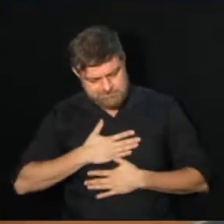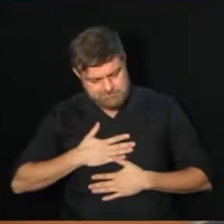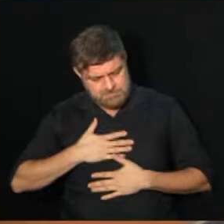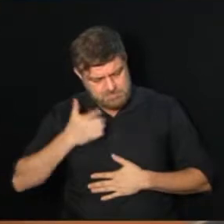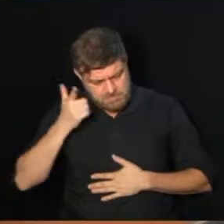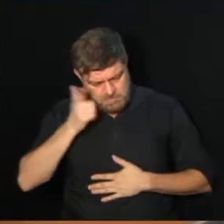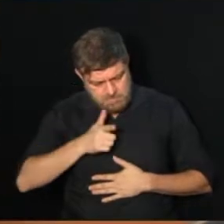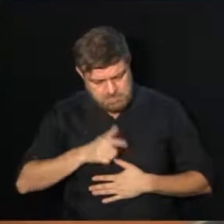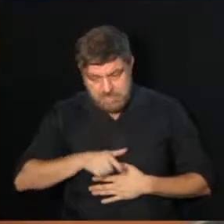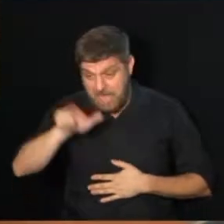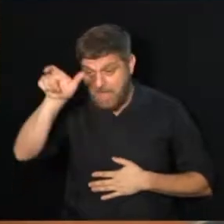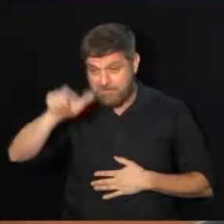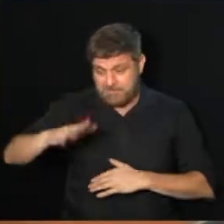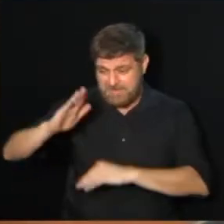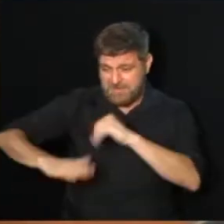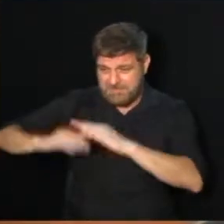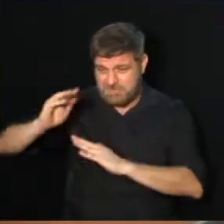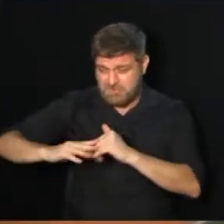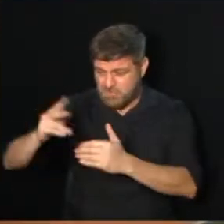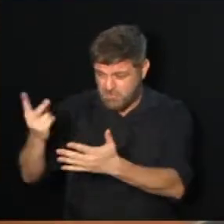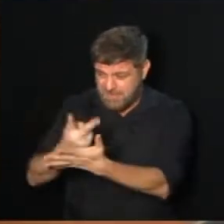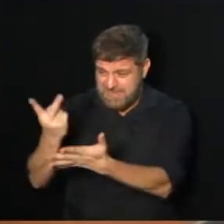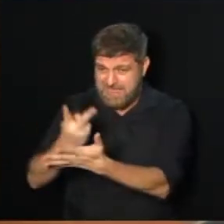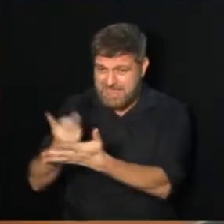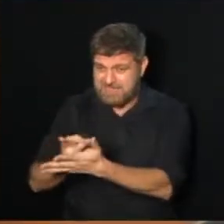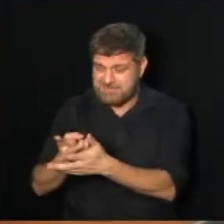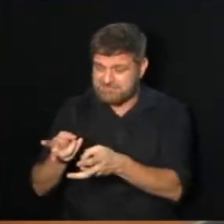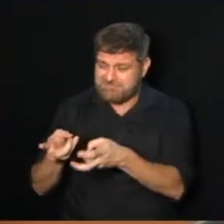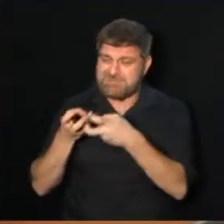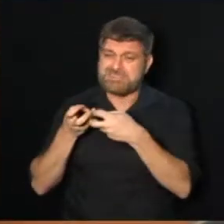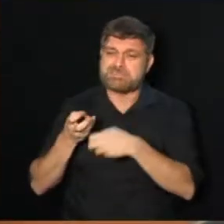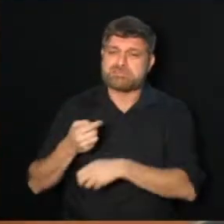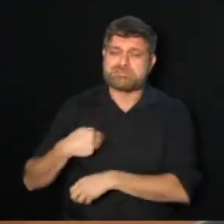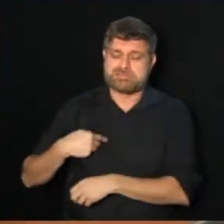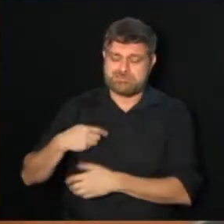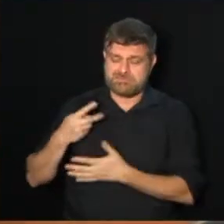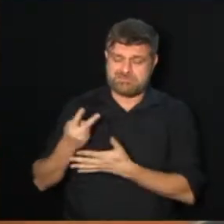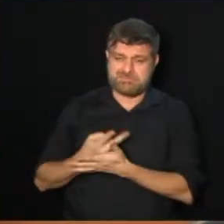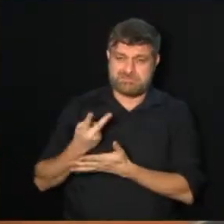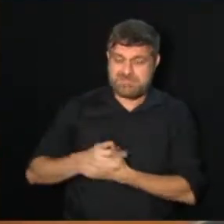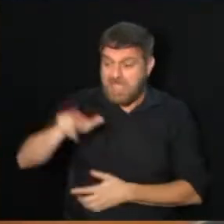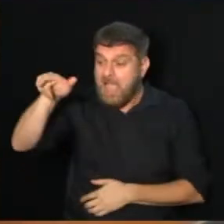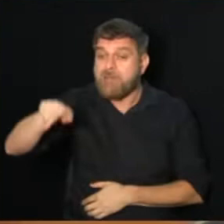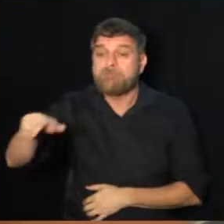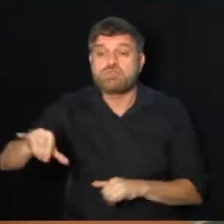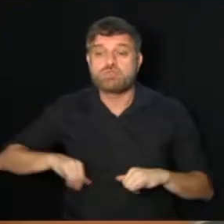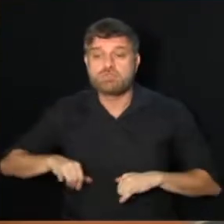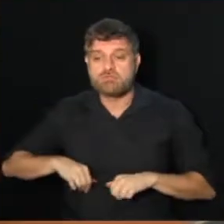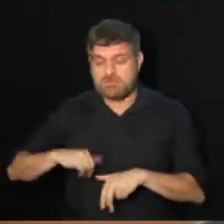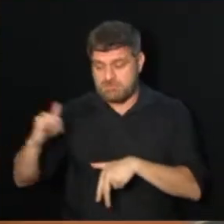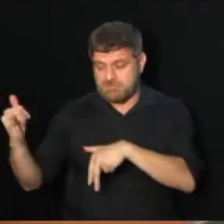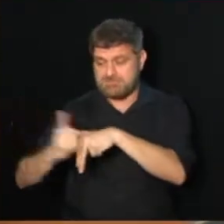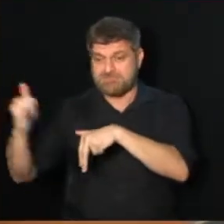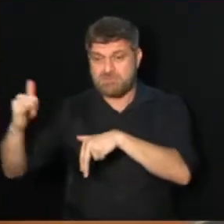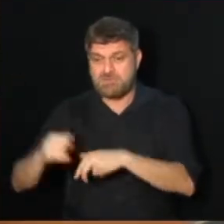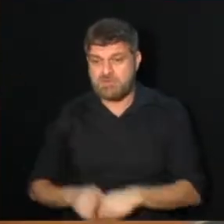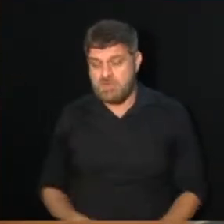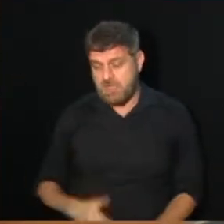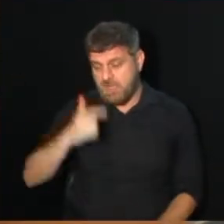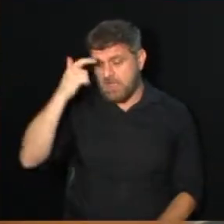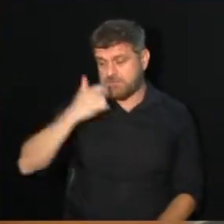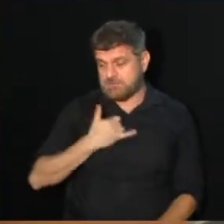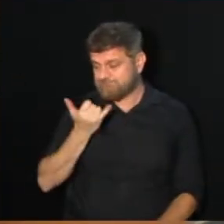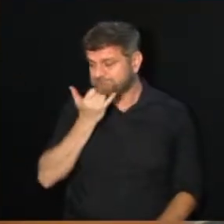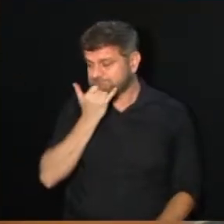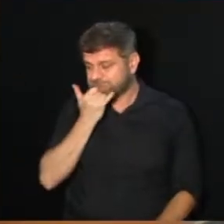Quem fez o ato consiga perceber o dano que causou e quem sofreu, se aquilo que a pessoa se propõe a fazer,